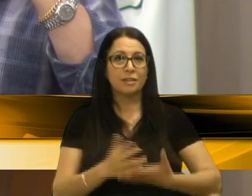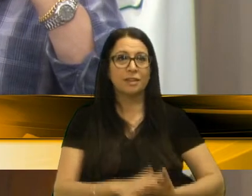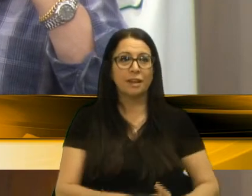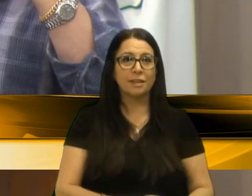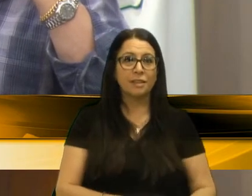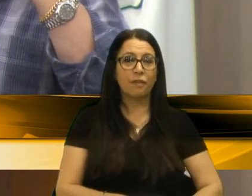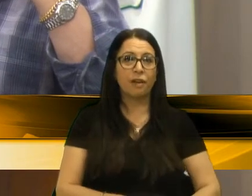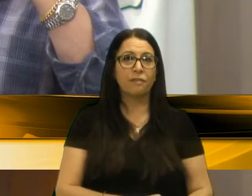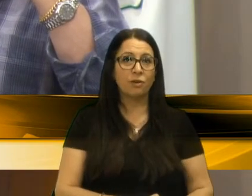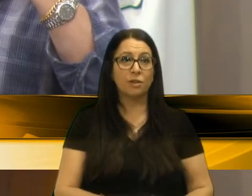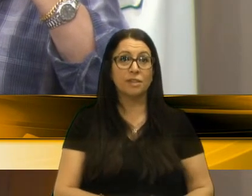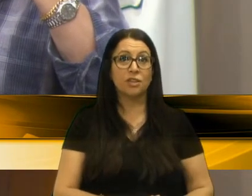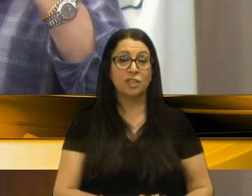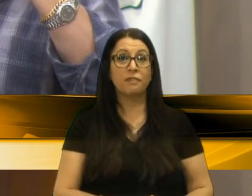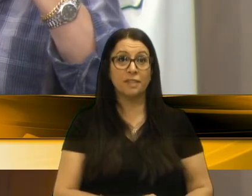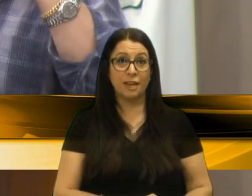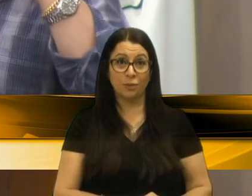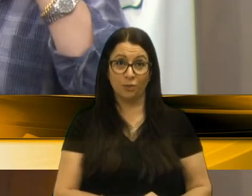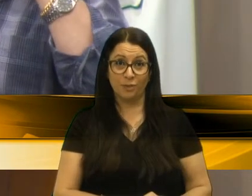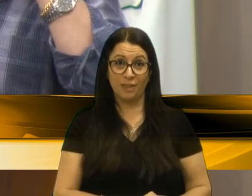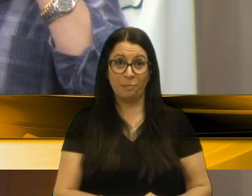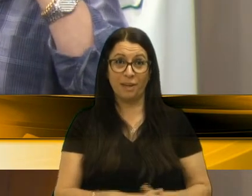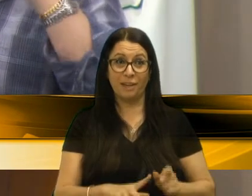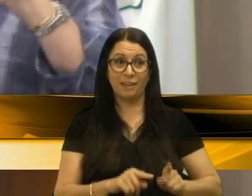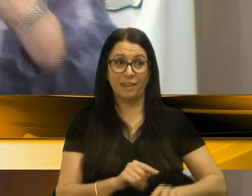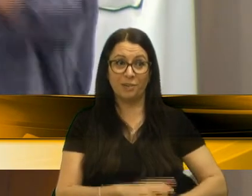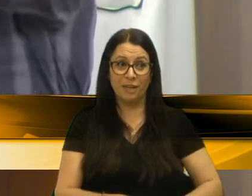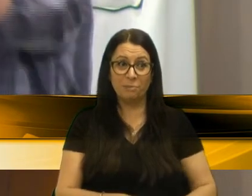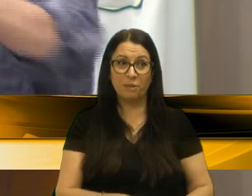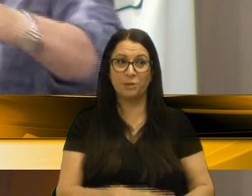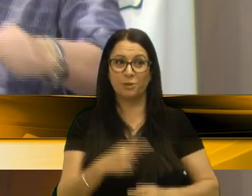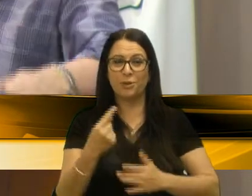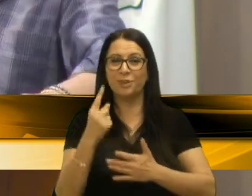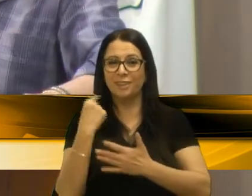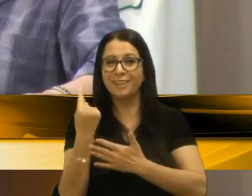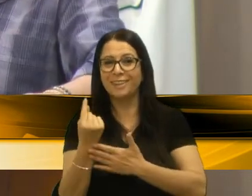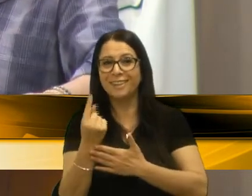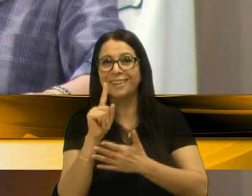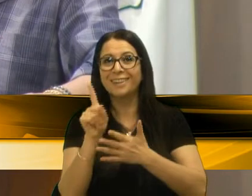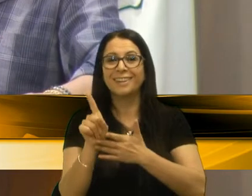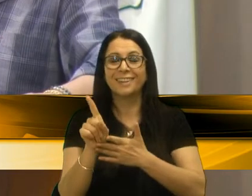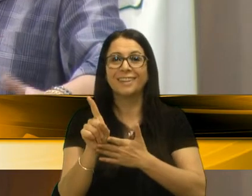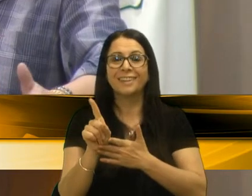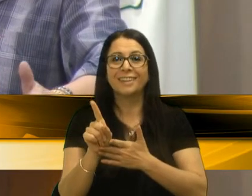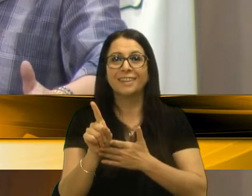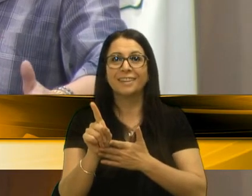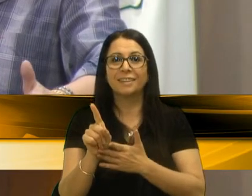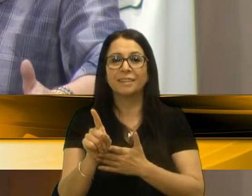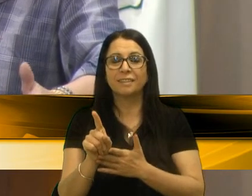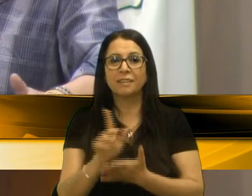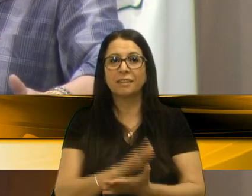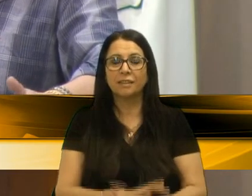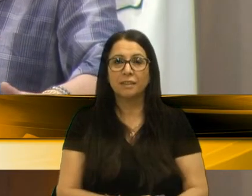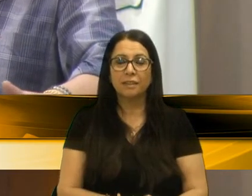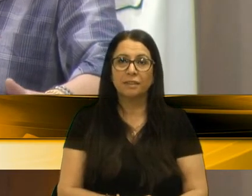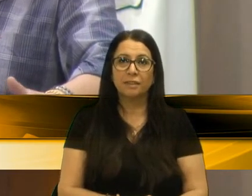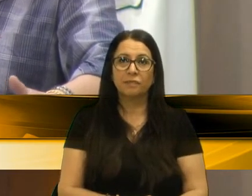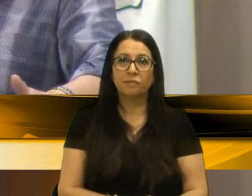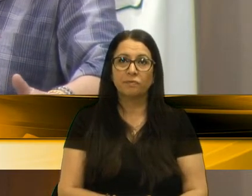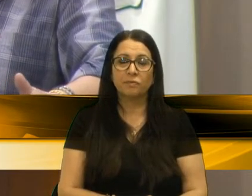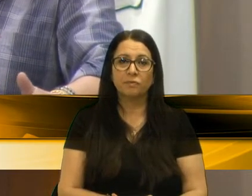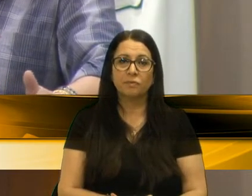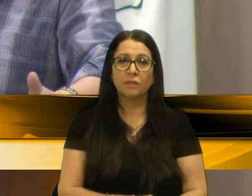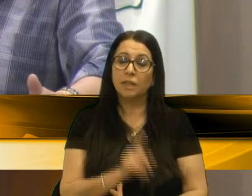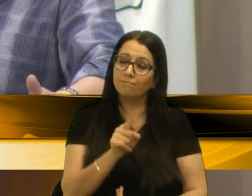levanta, então, nesse aspecto cultural, vale para o outro lado, então, né? Não. Então, é